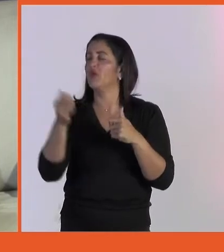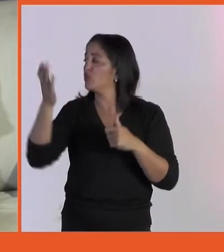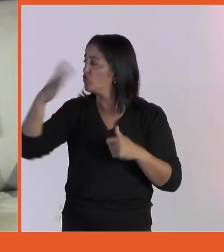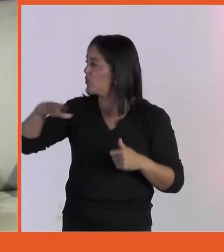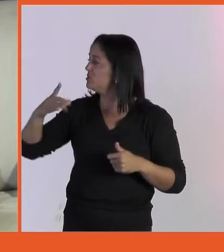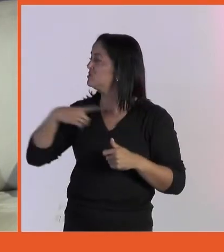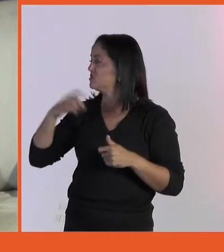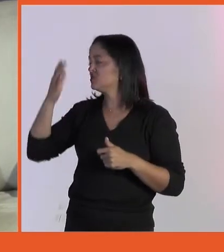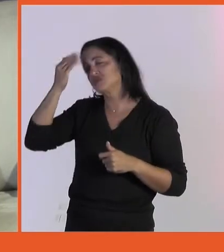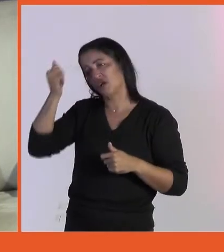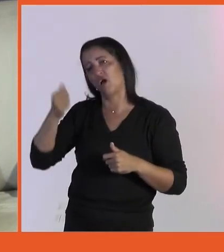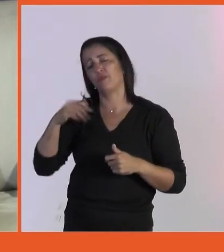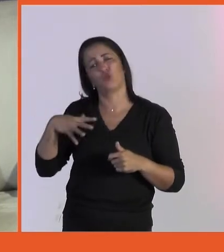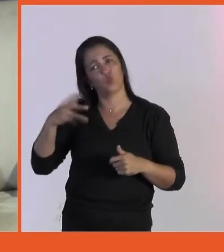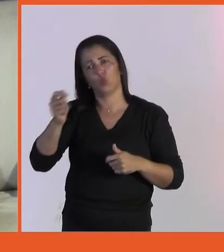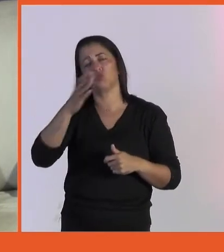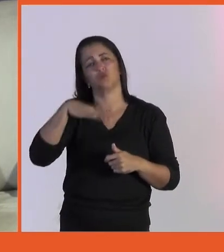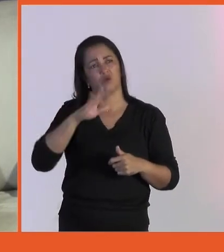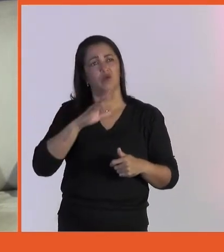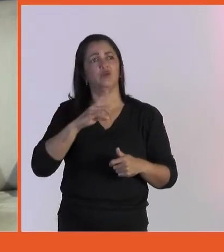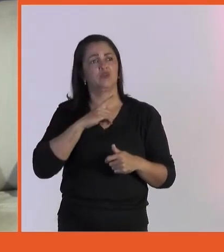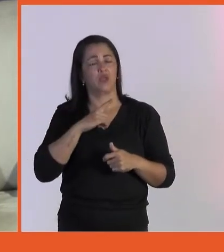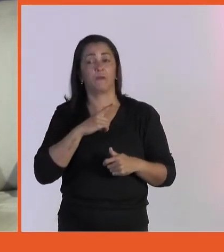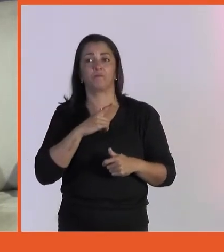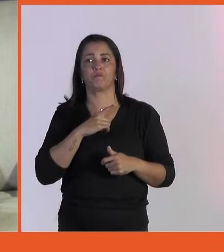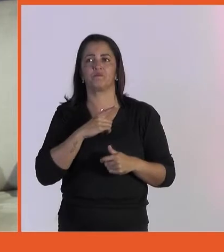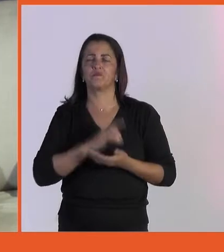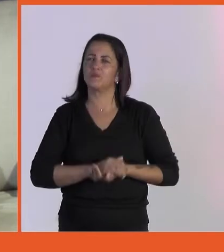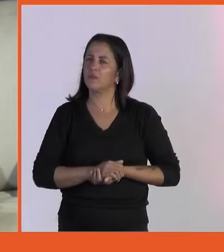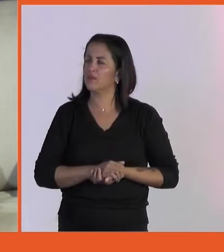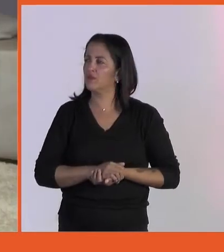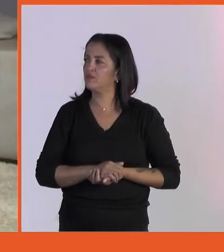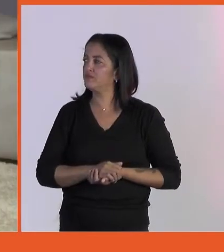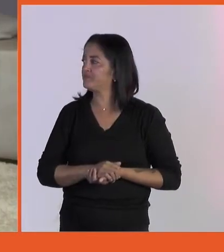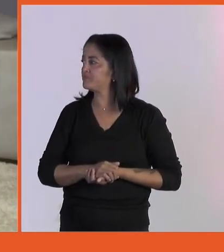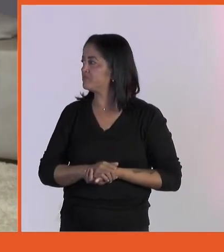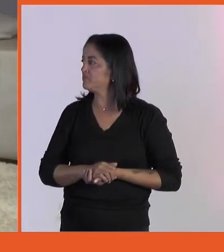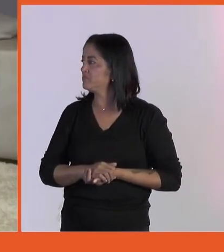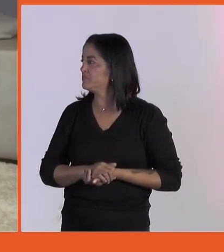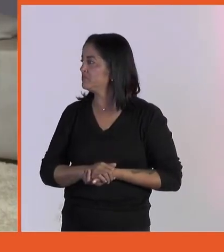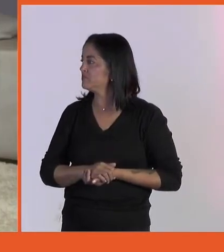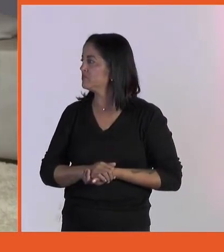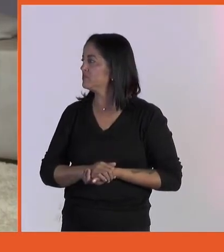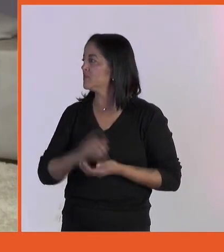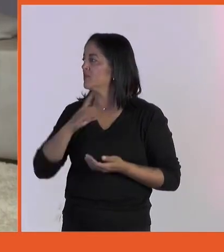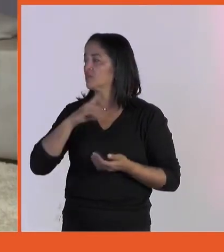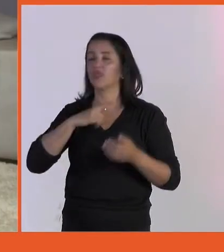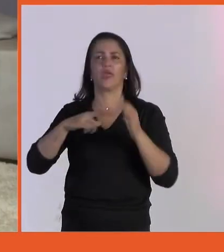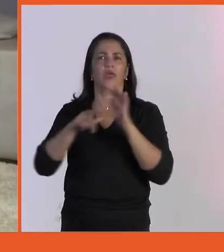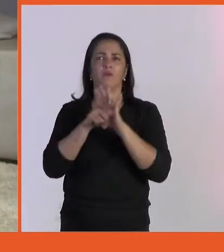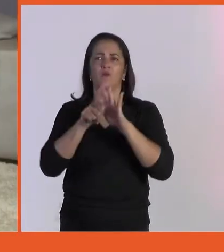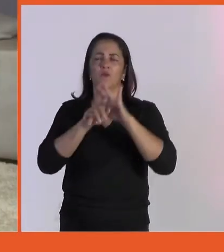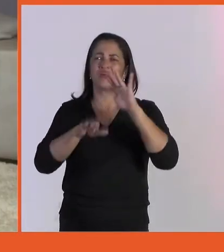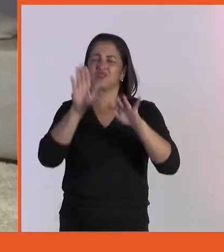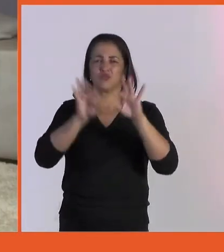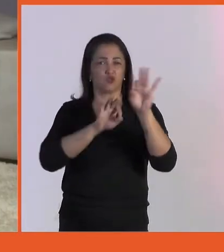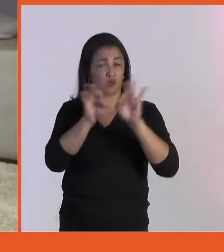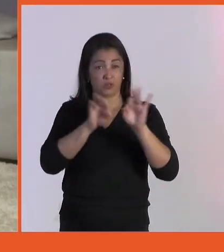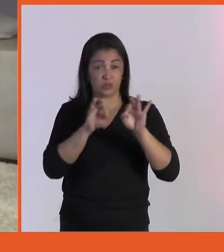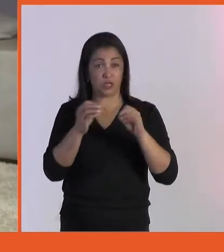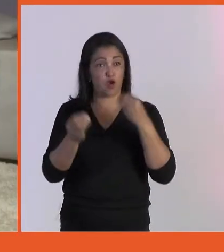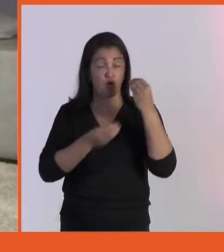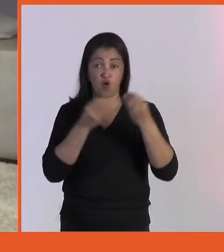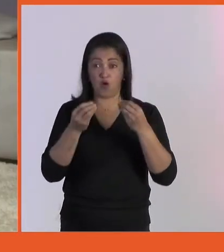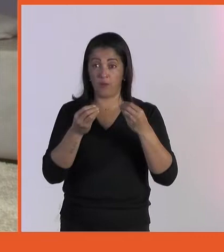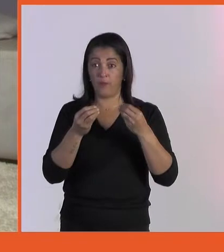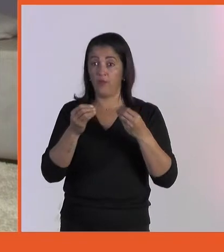o que a gente mais ouviu depois disso tudo foi, você salvou a minha pandemia, né? Ah, eu transmiti a CPI da Covid na minha live, eu ficava 8 horas ao vivo por dia. Foi o que a gente, sim,